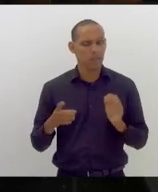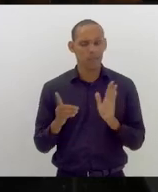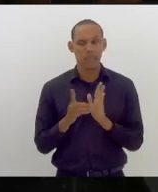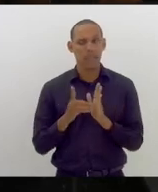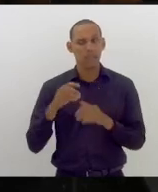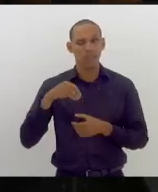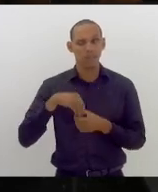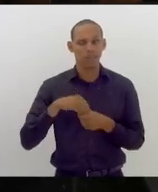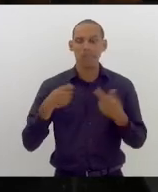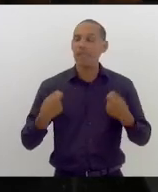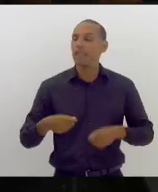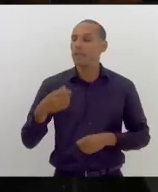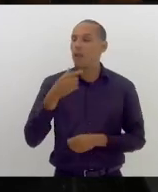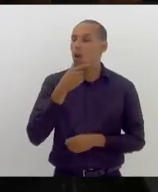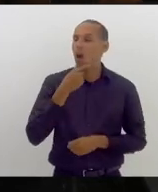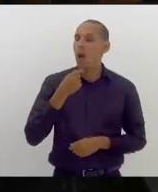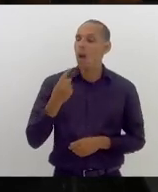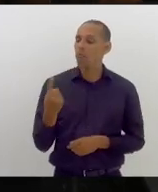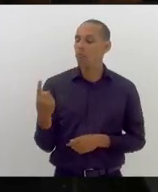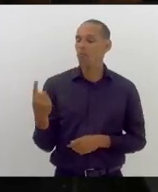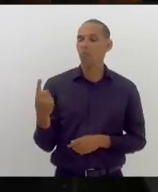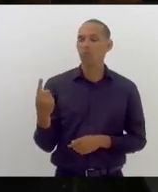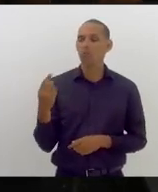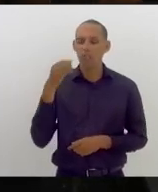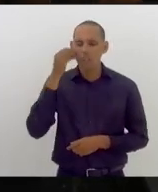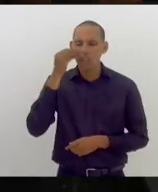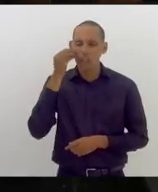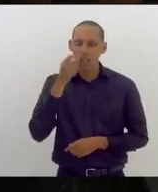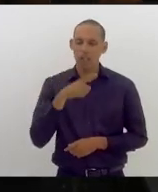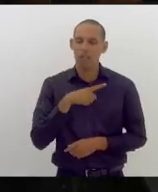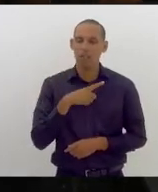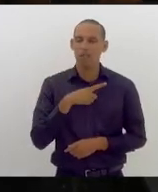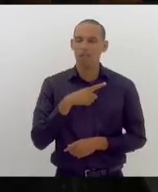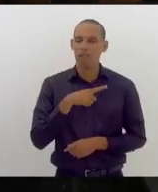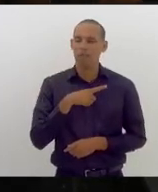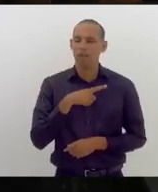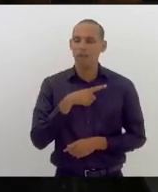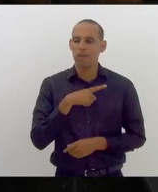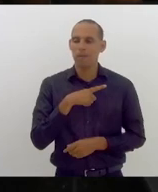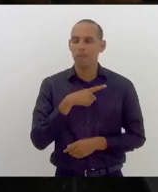eu preciso de um cara que tenha uma vivência